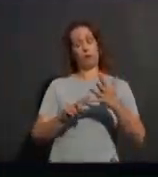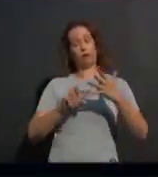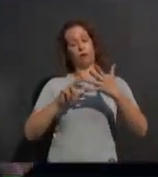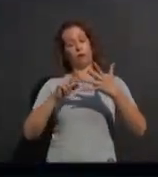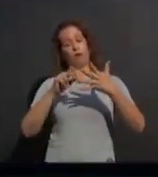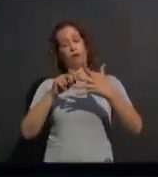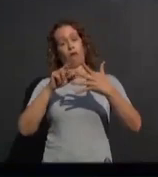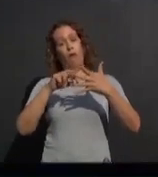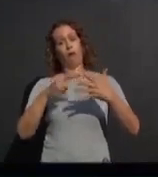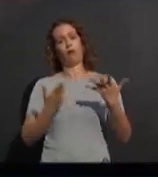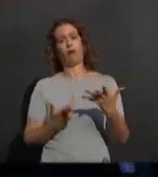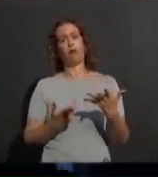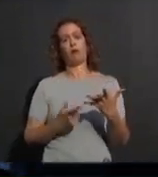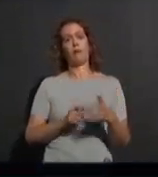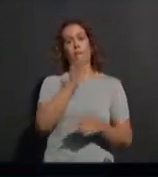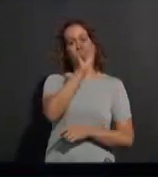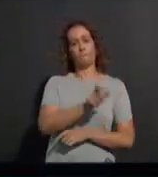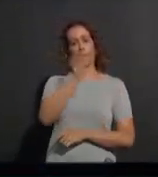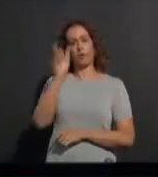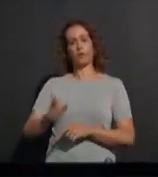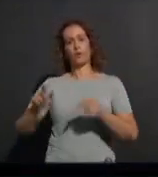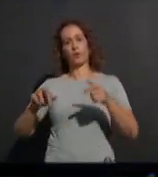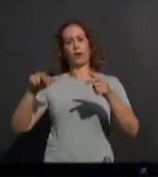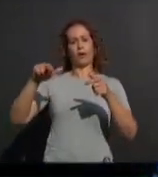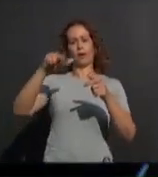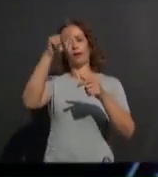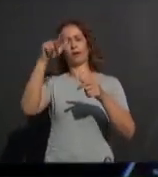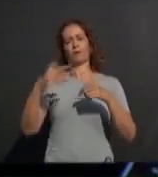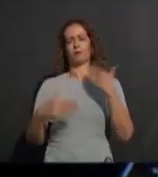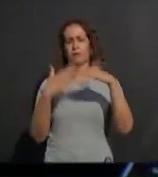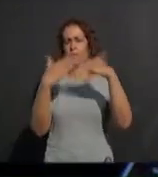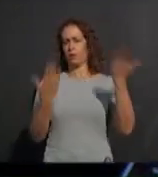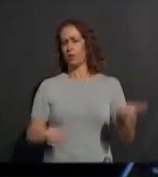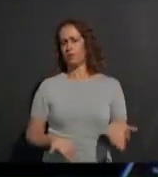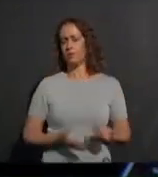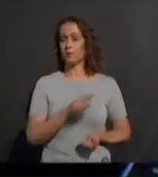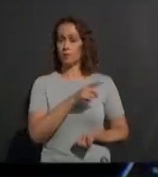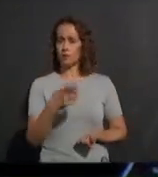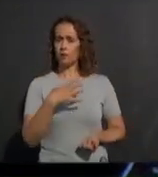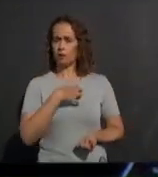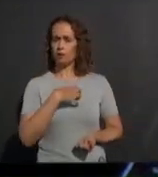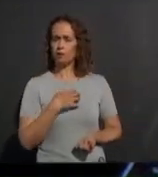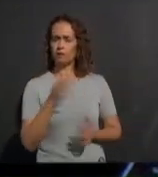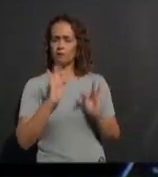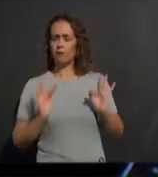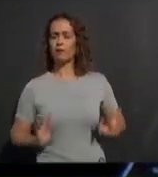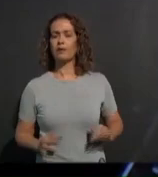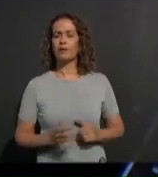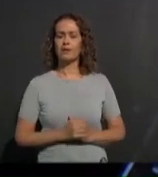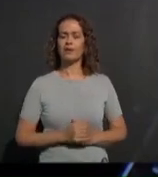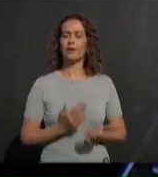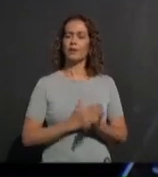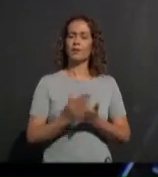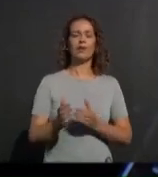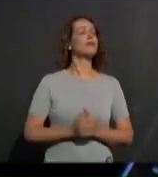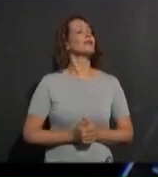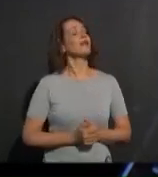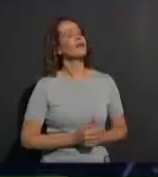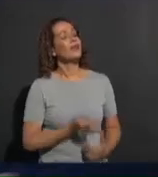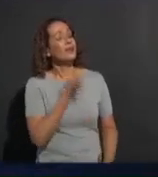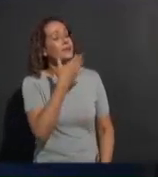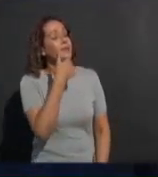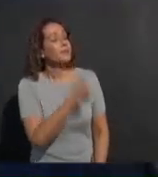a subir. Não! Vou te dar um desafio, gente. Você quer ser feliz? Começa a chegar para as pessoas e falar assim: tudo bem? Como é que você